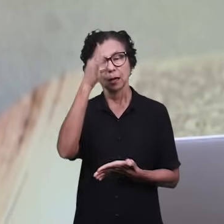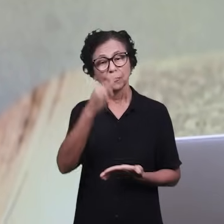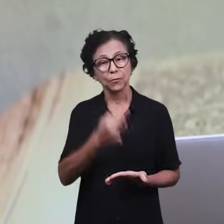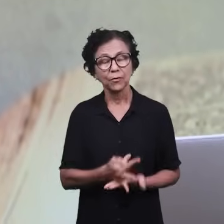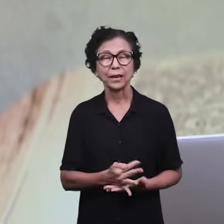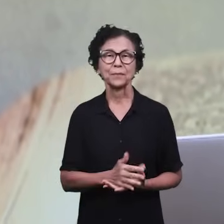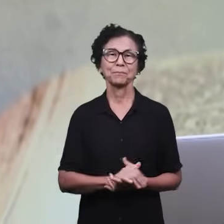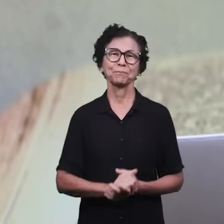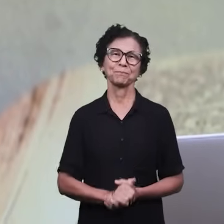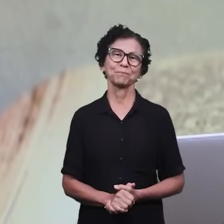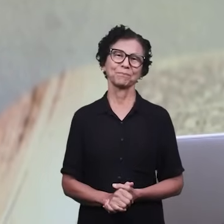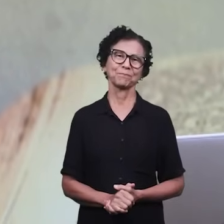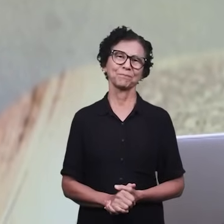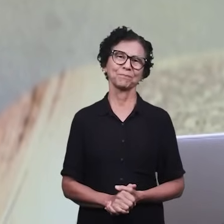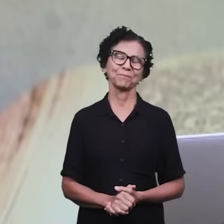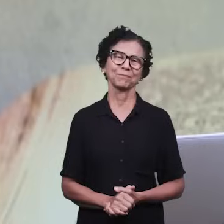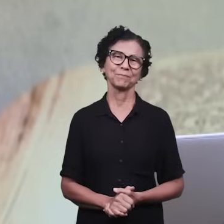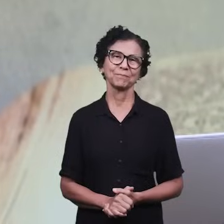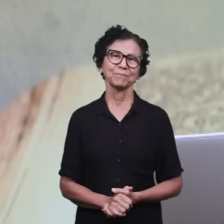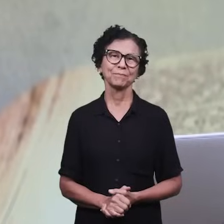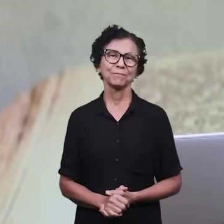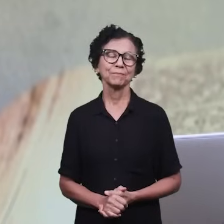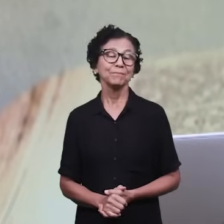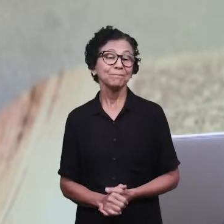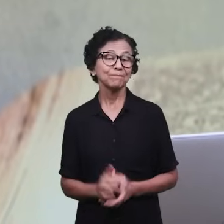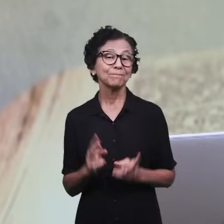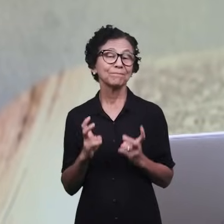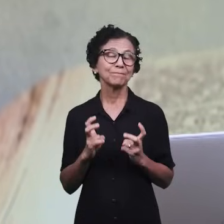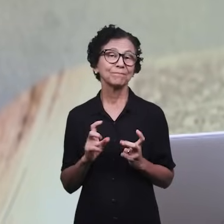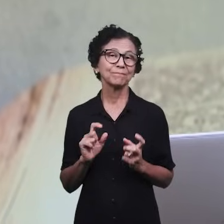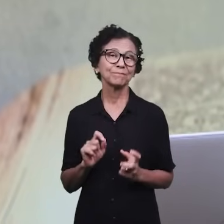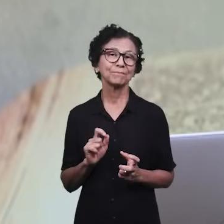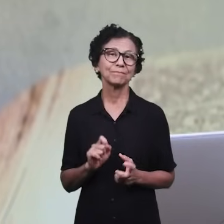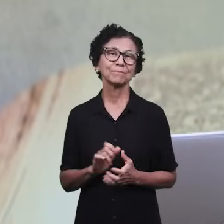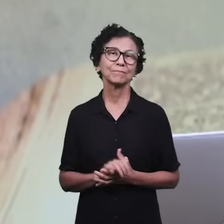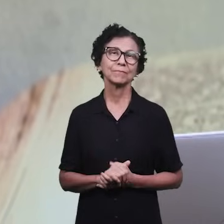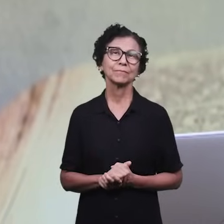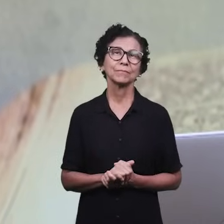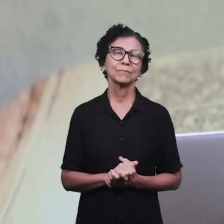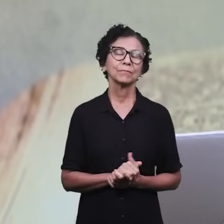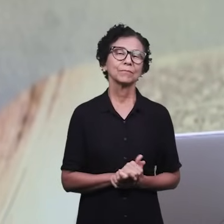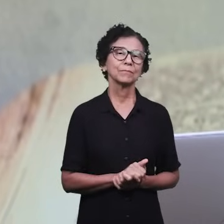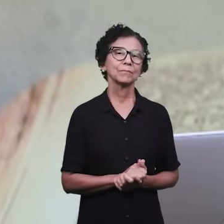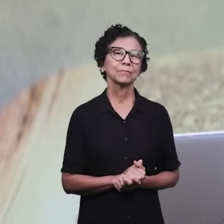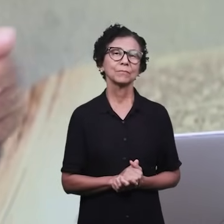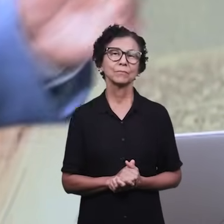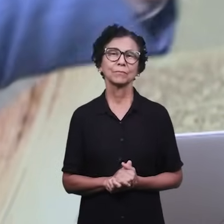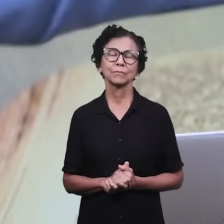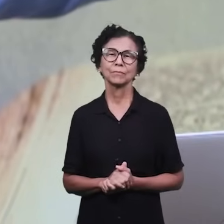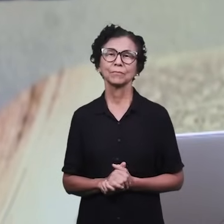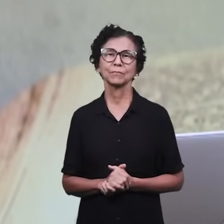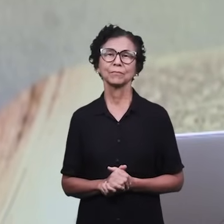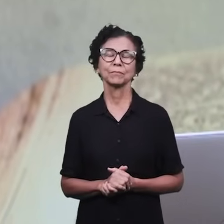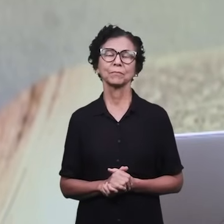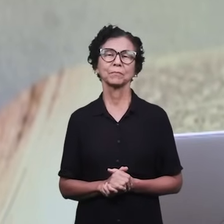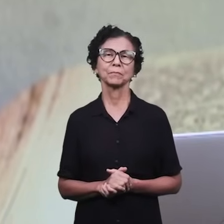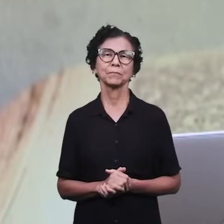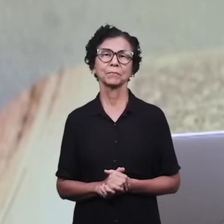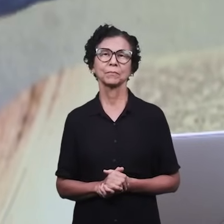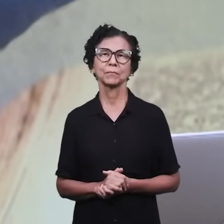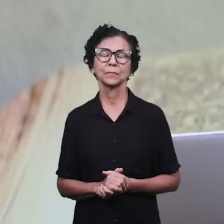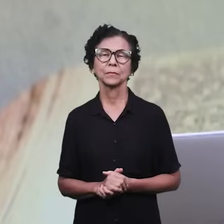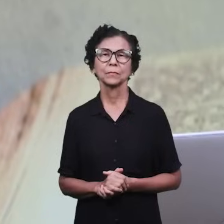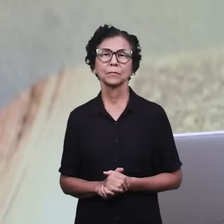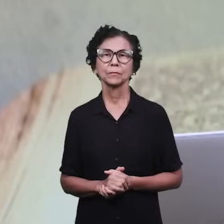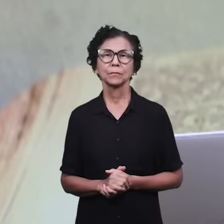crença pela área racional, pela razão. Então você vai ver o seguinte, a inspiração continuou filosófica